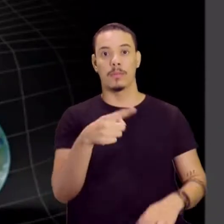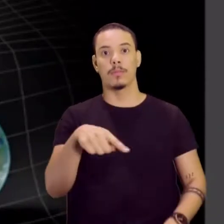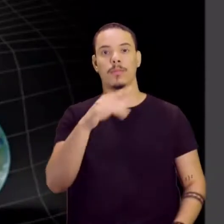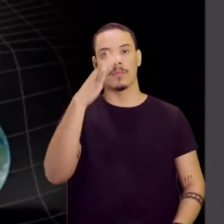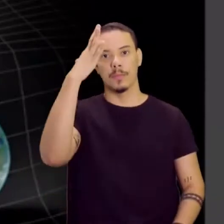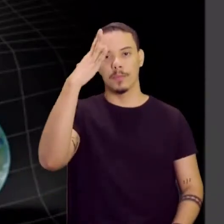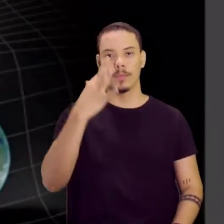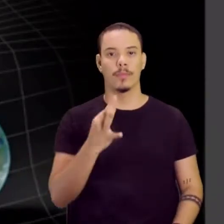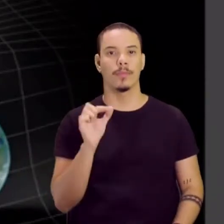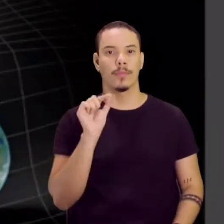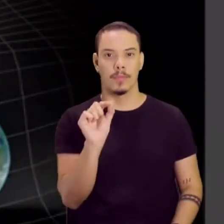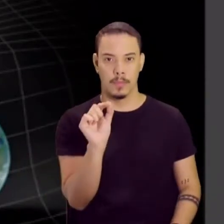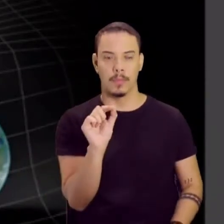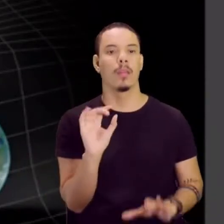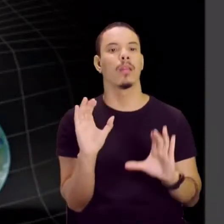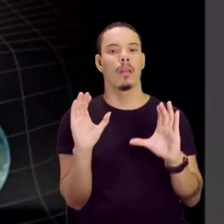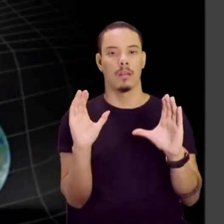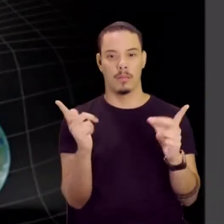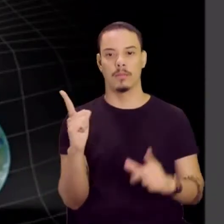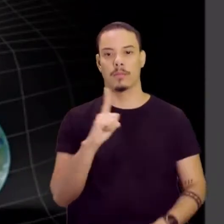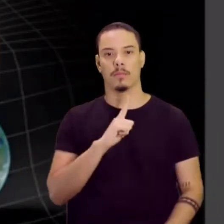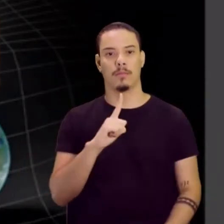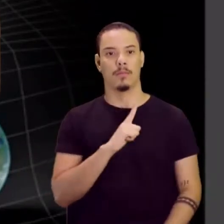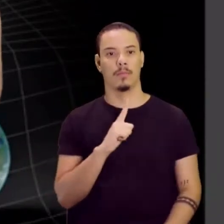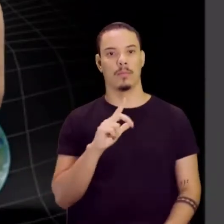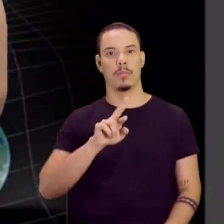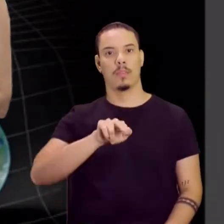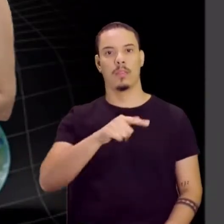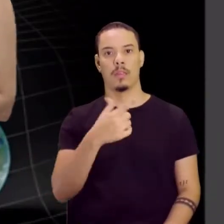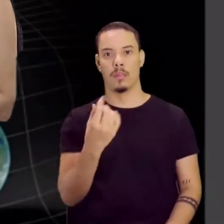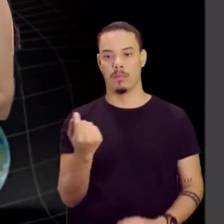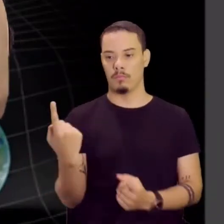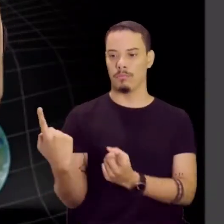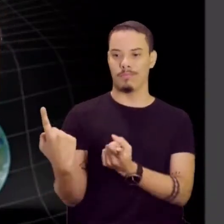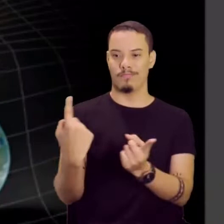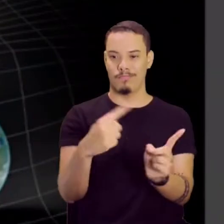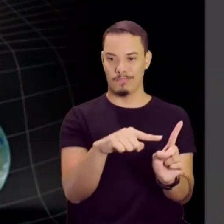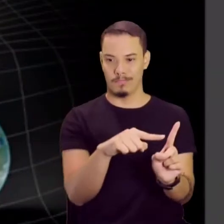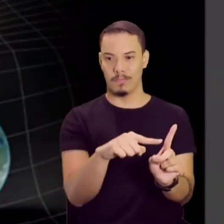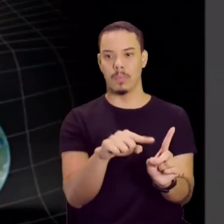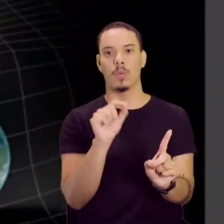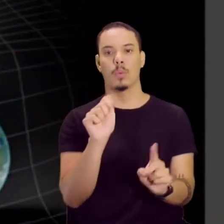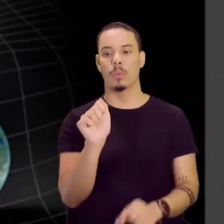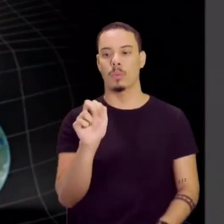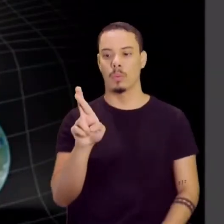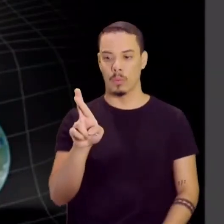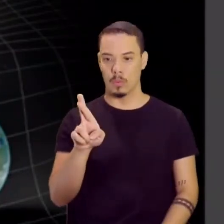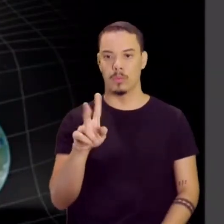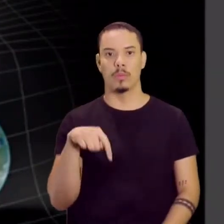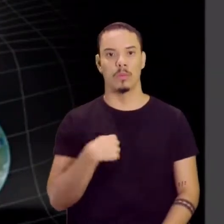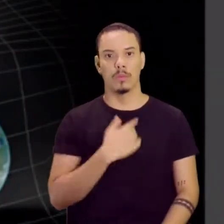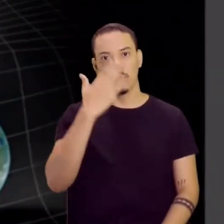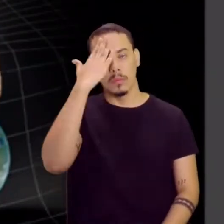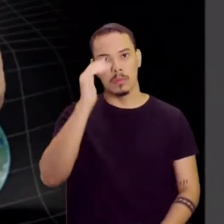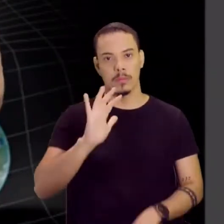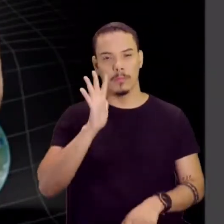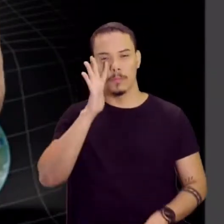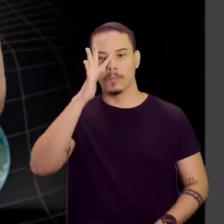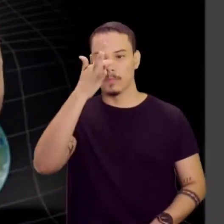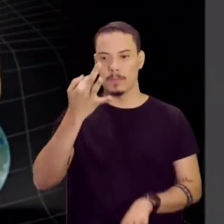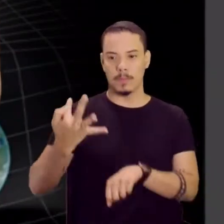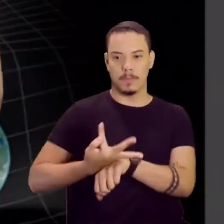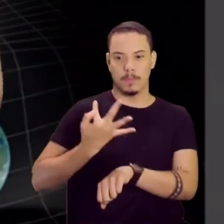seguinte, por quê? Claro que existe uma reação contrária, chamado o ar, né? A resistência, a resistência do ar.